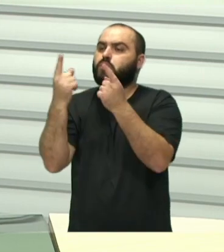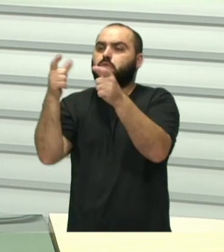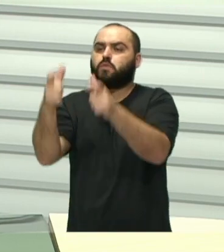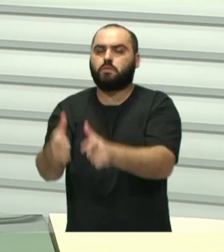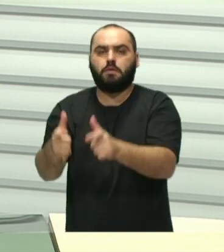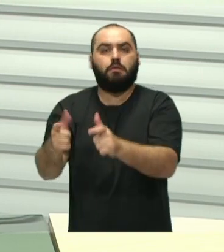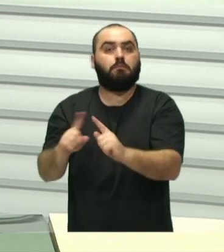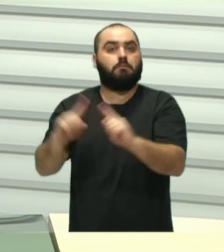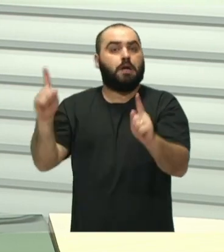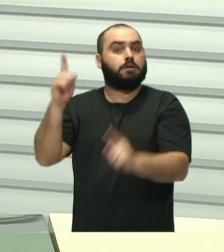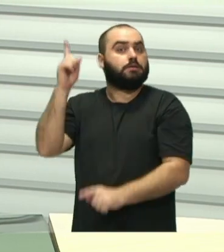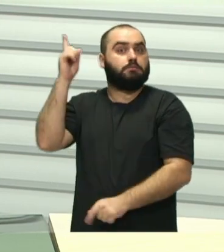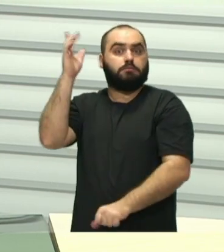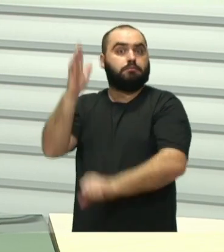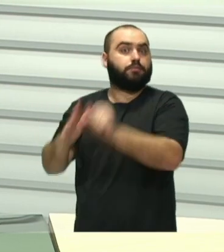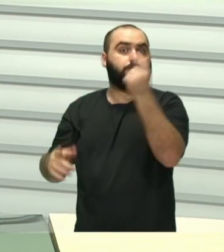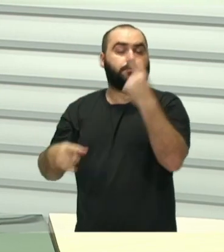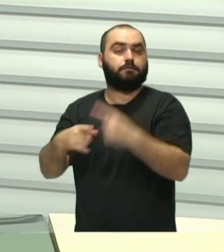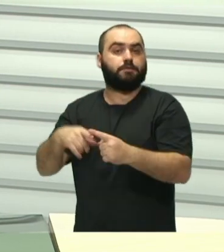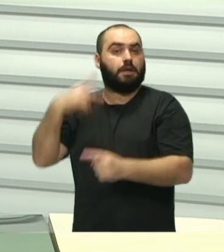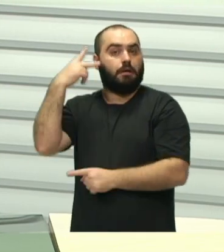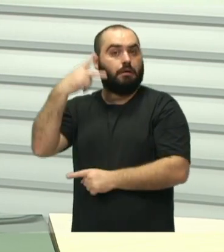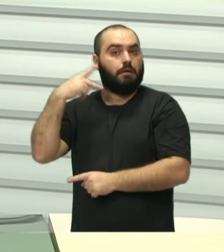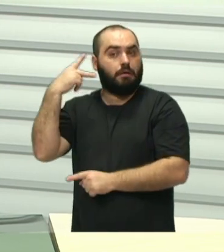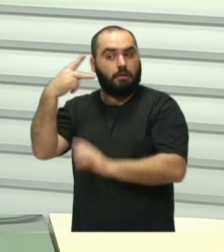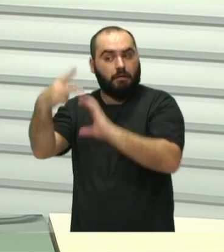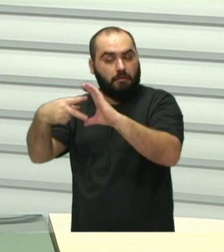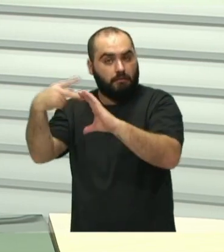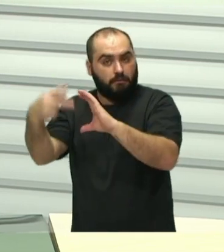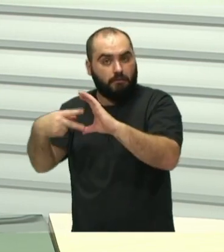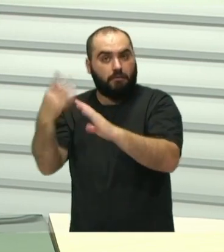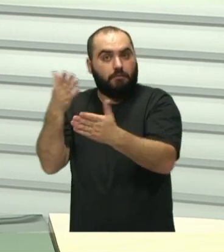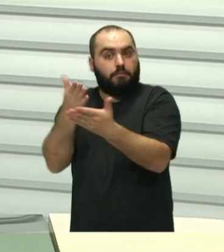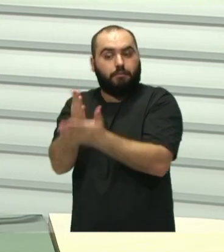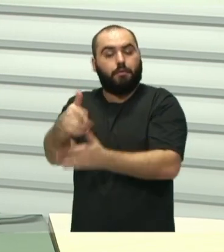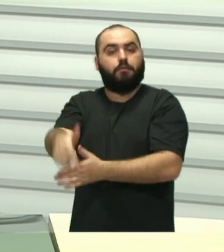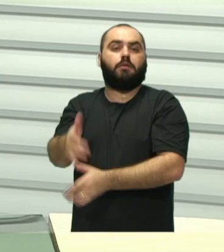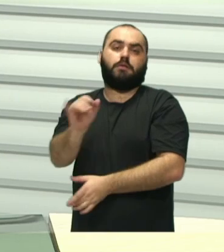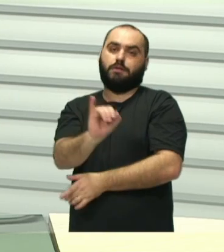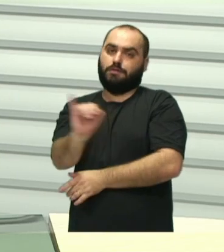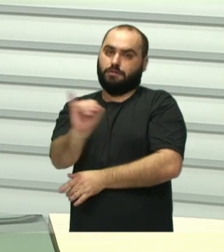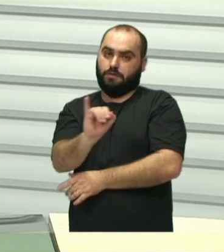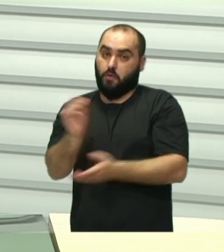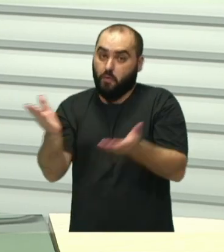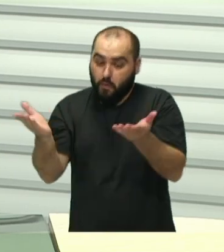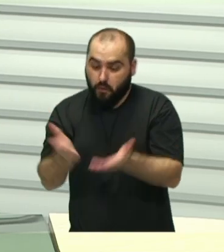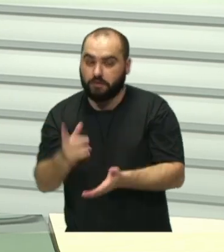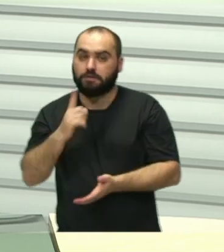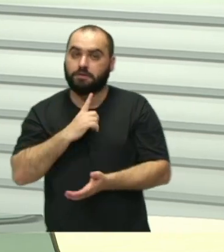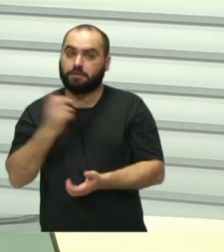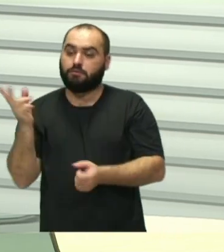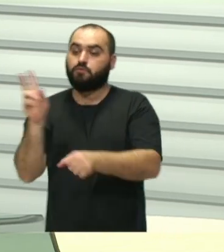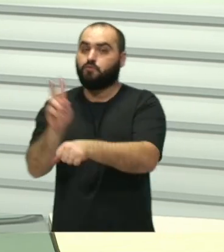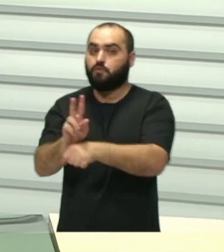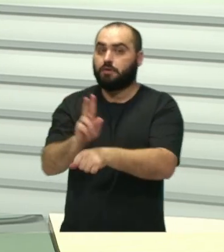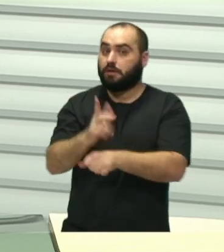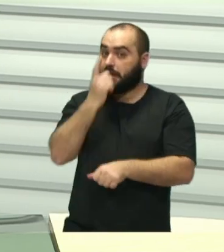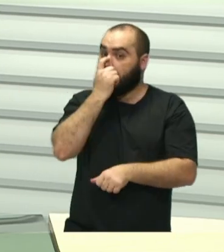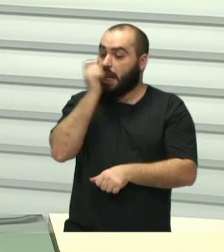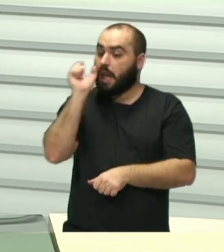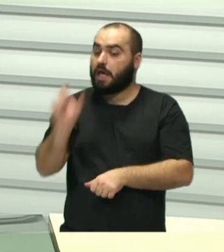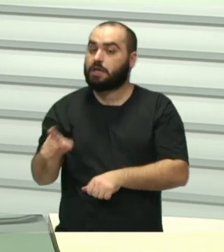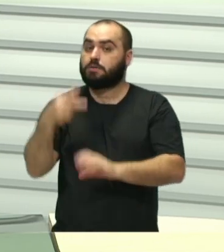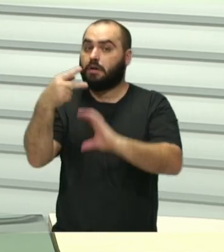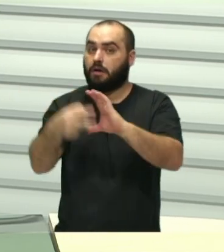as questões de sustentabilidade muitas outras políticas na área ambiental Hoje nós estamos todo um cuidado interno com lixo com a câmera